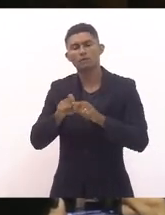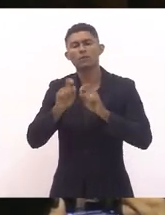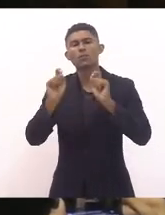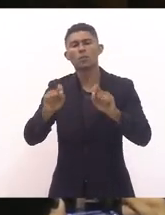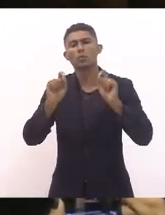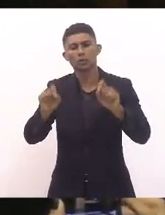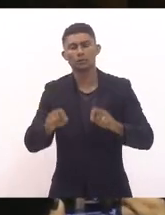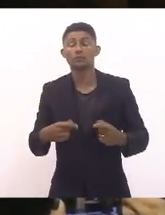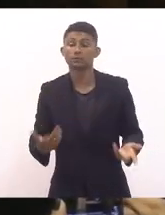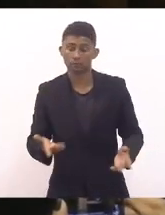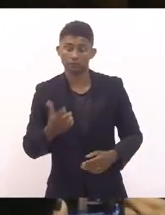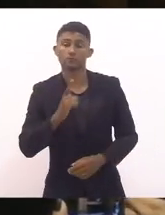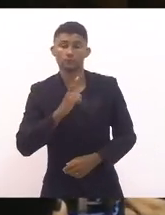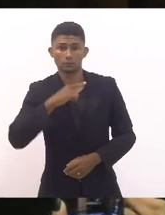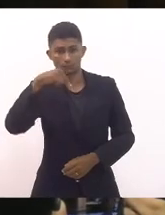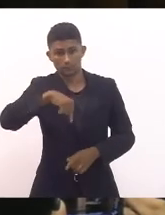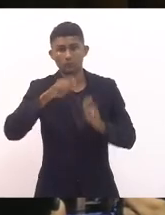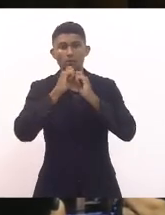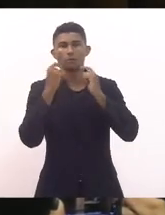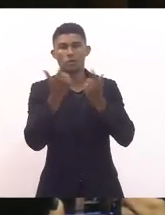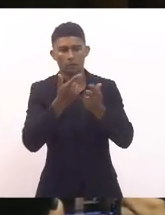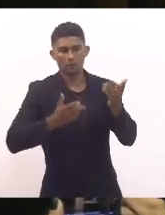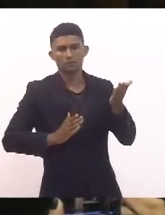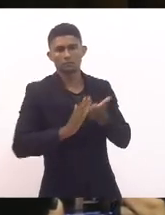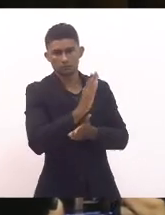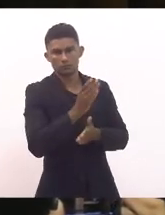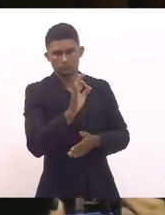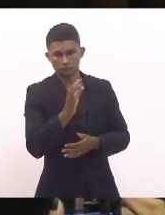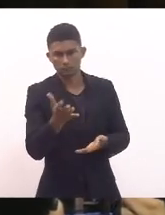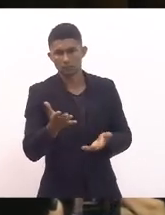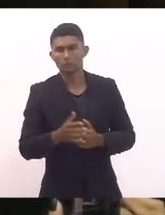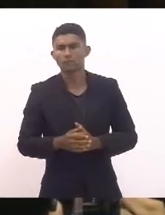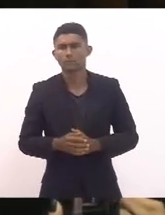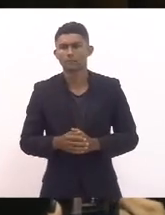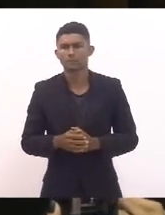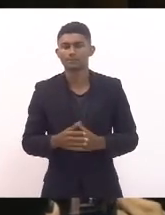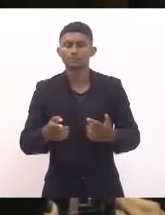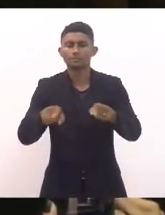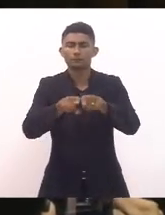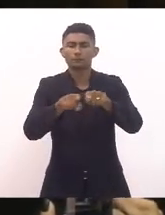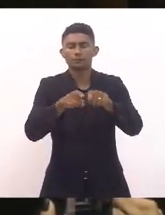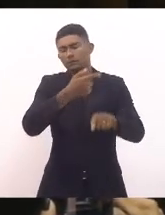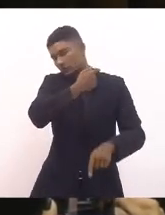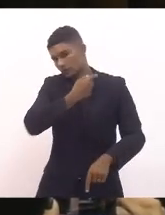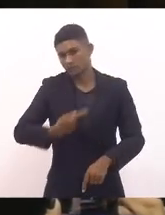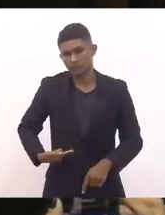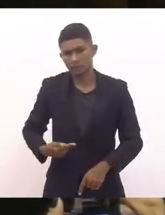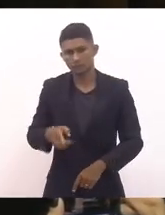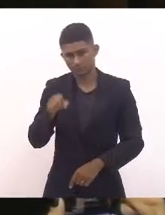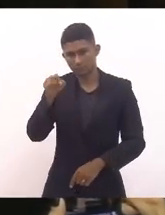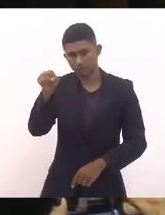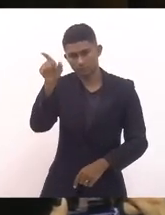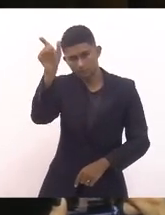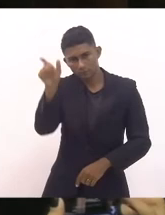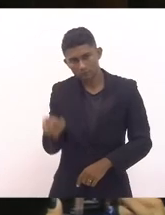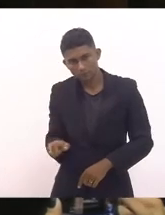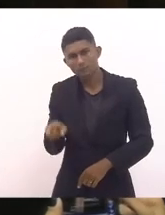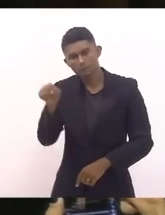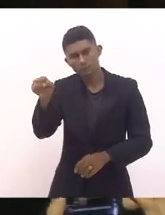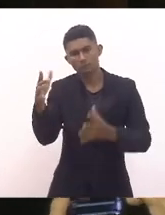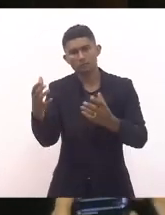essa aprovação aqui no plenário, mesmo o governador Cláudio Castro tendo